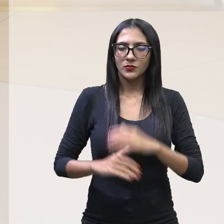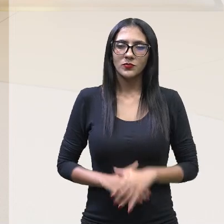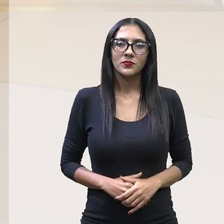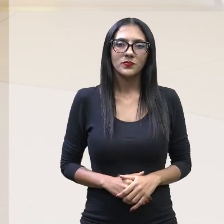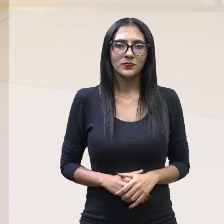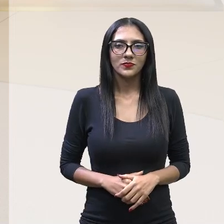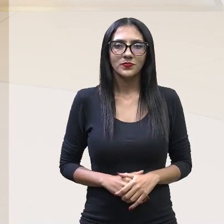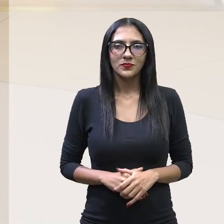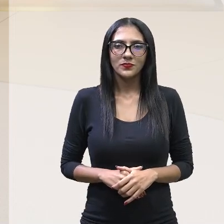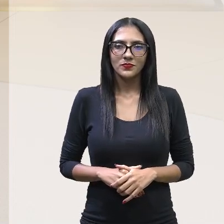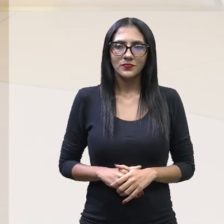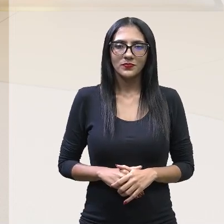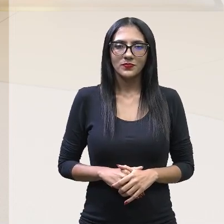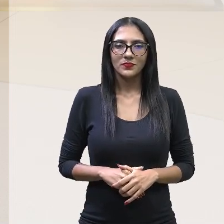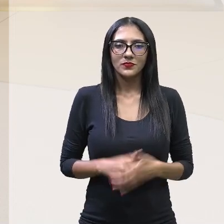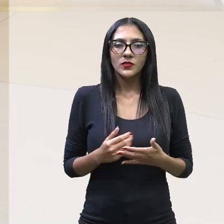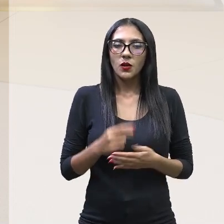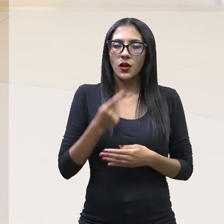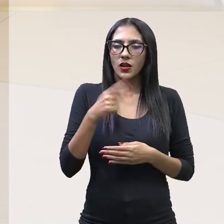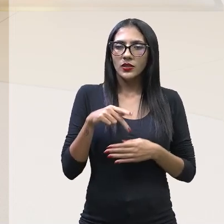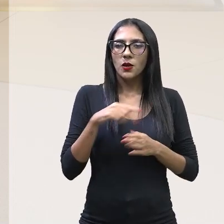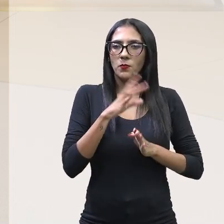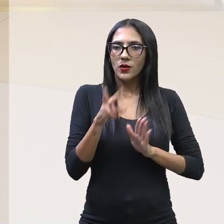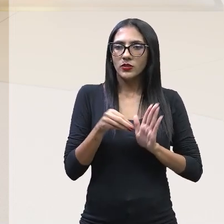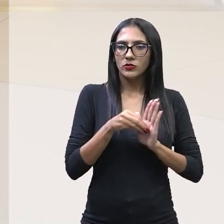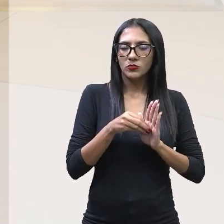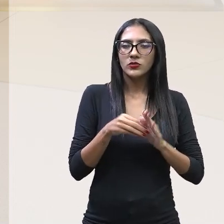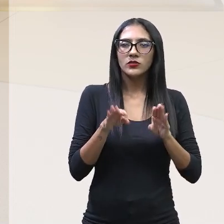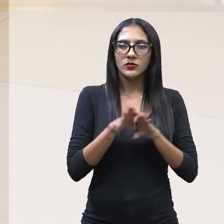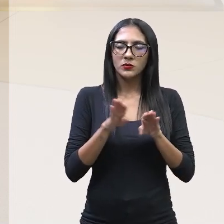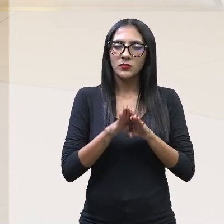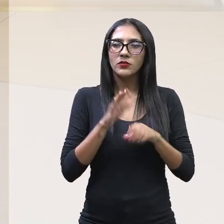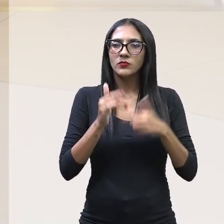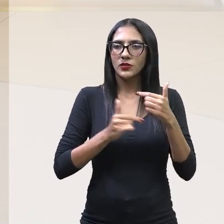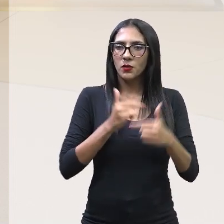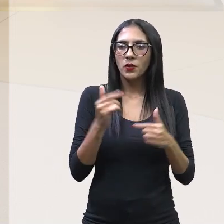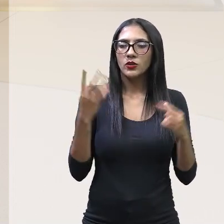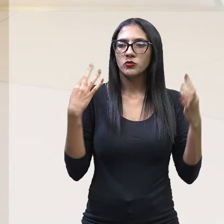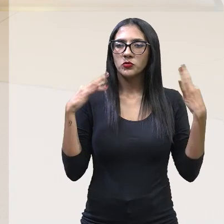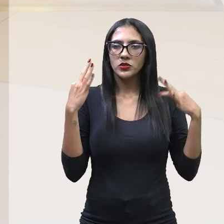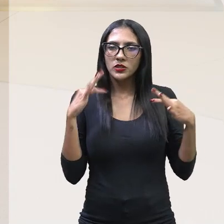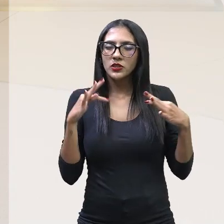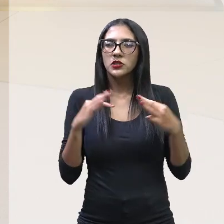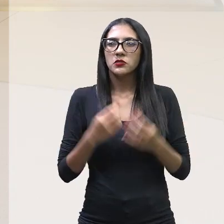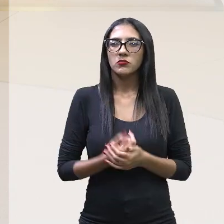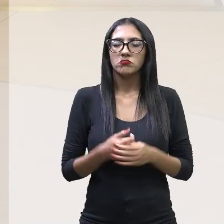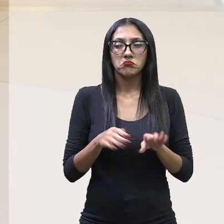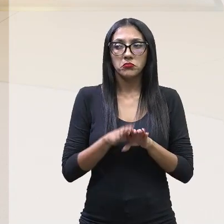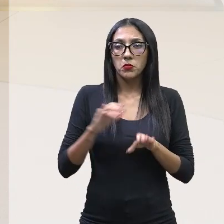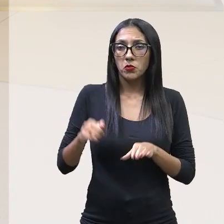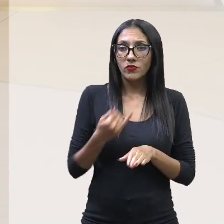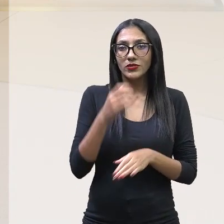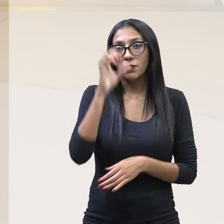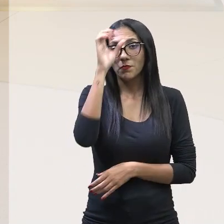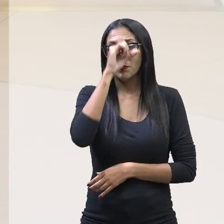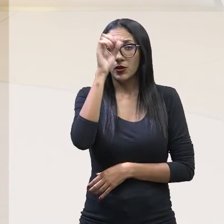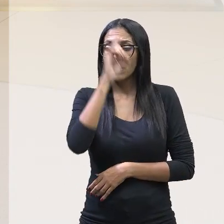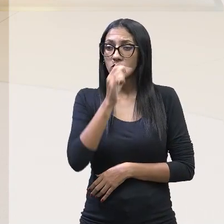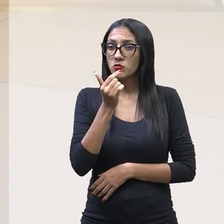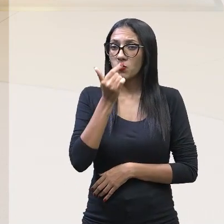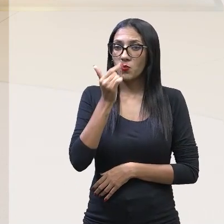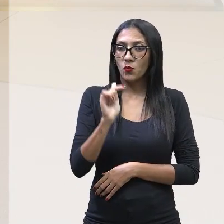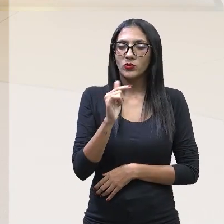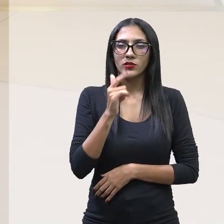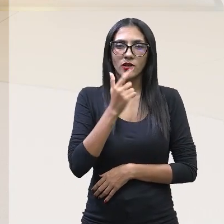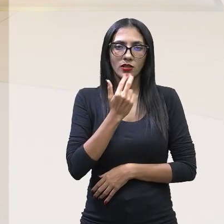vive na Amazônia trabalha também como guia de turista, ainda aproveita para desenvolver um outro idioma.